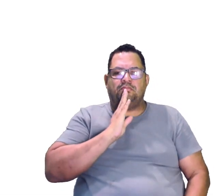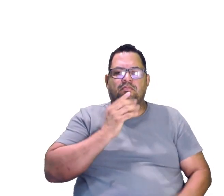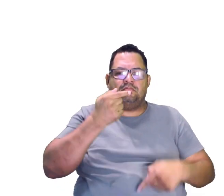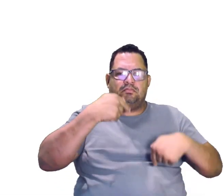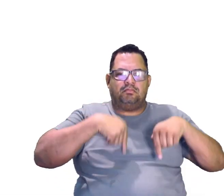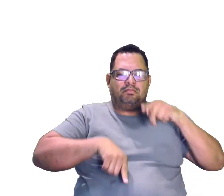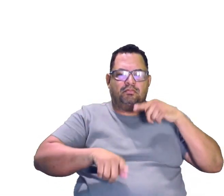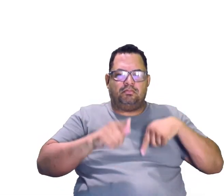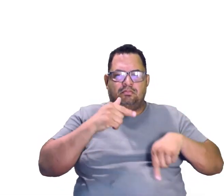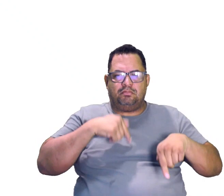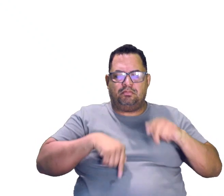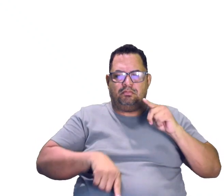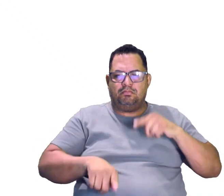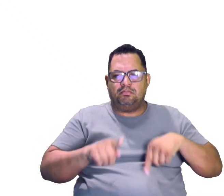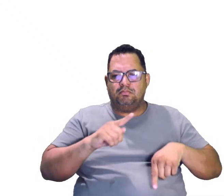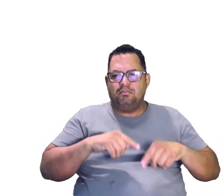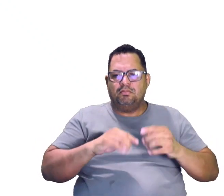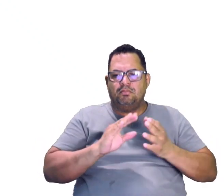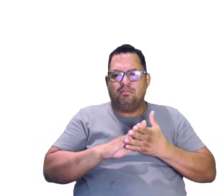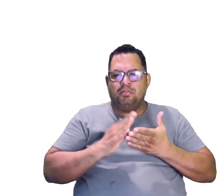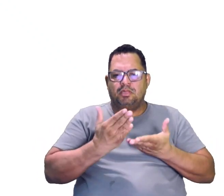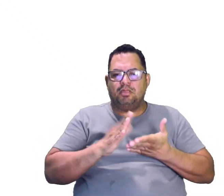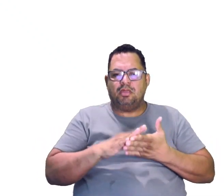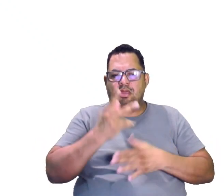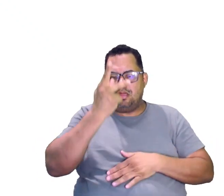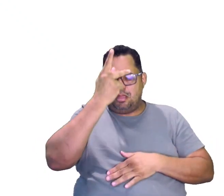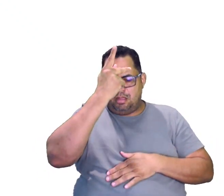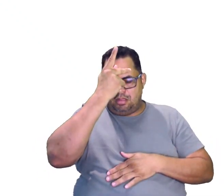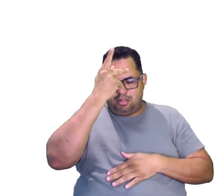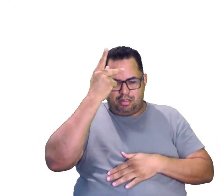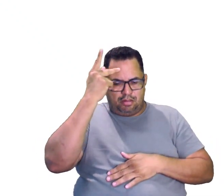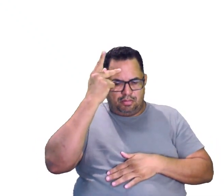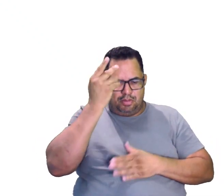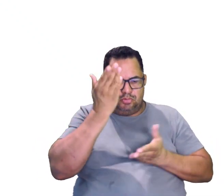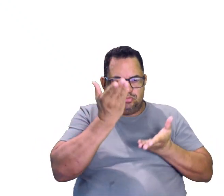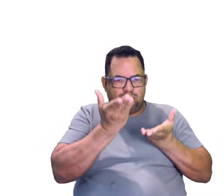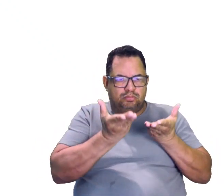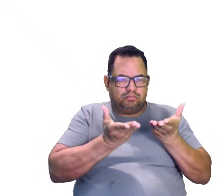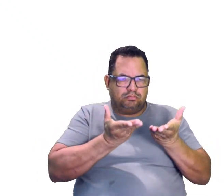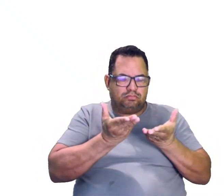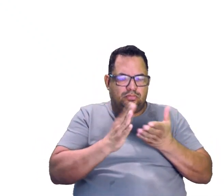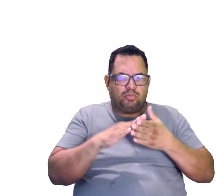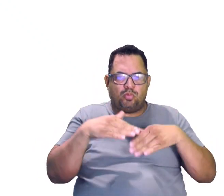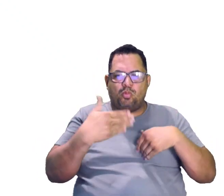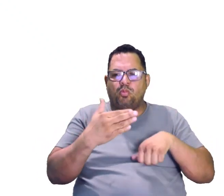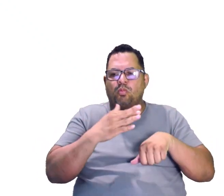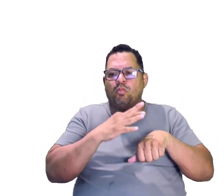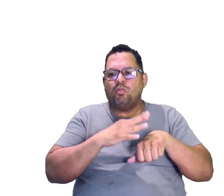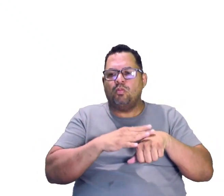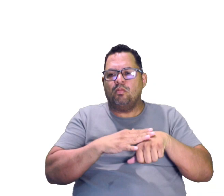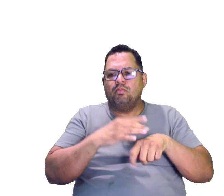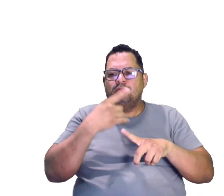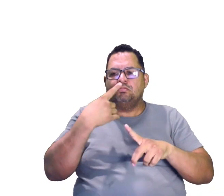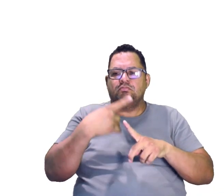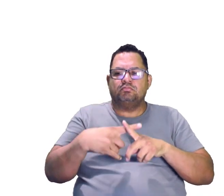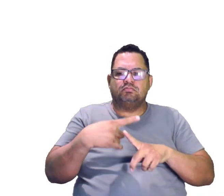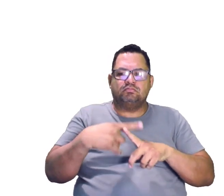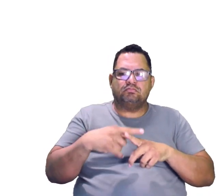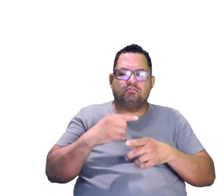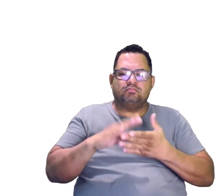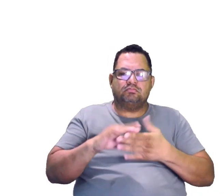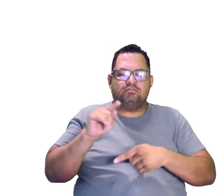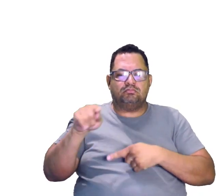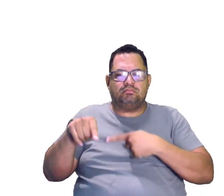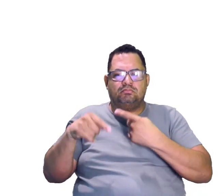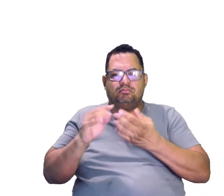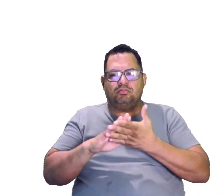si, o paciente, quais são os tipos de doenças, quais são as causas, quais as